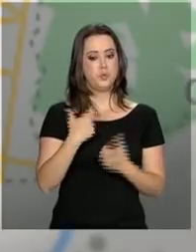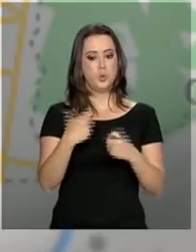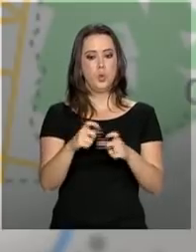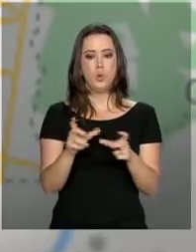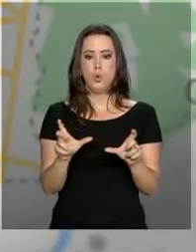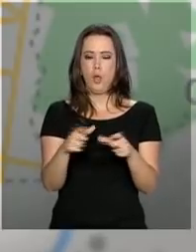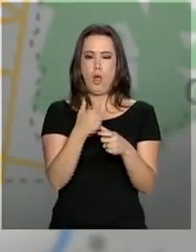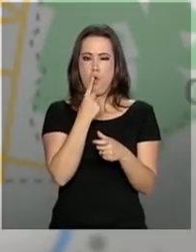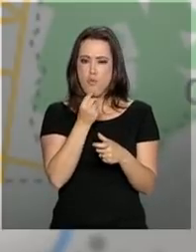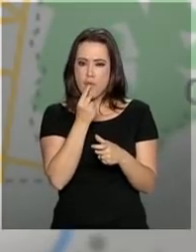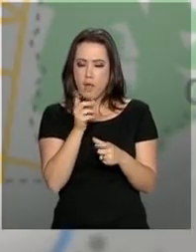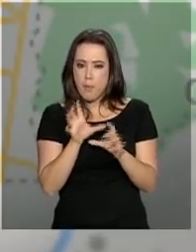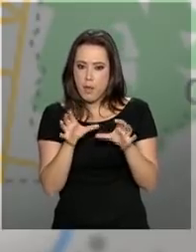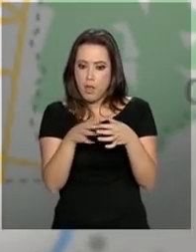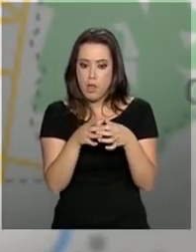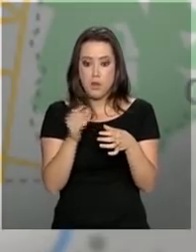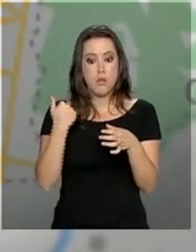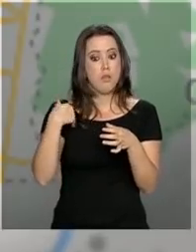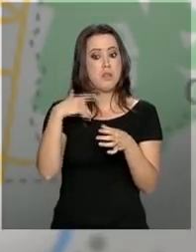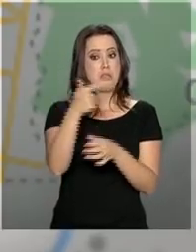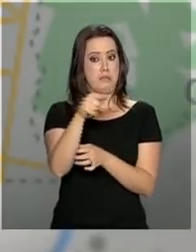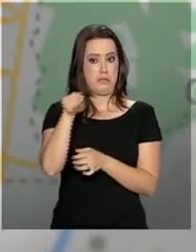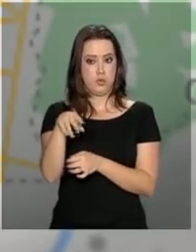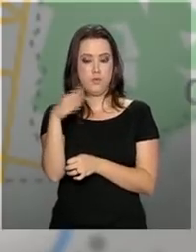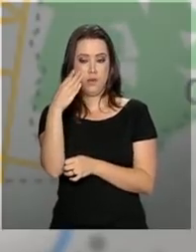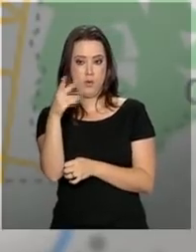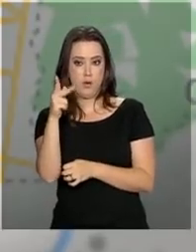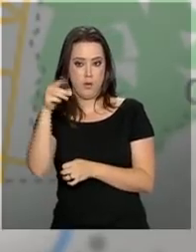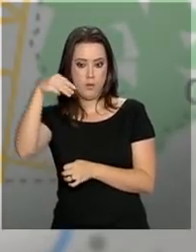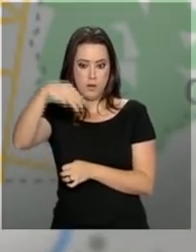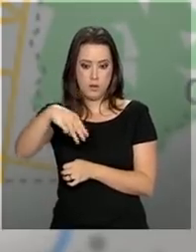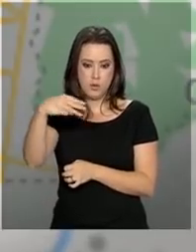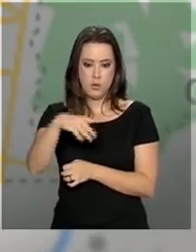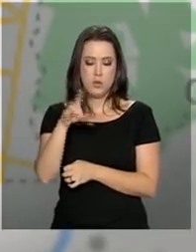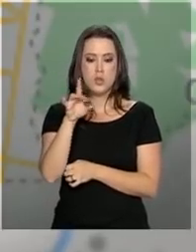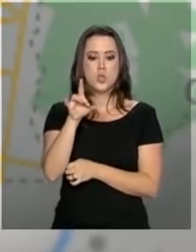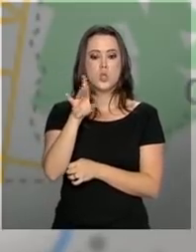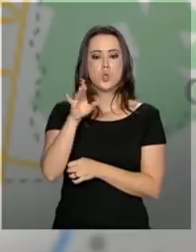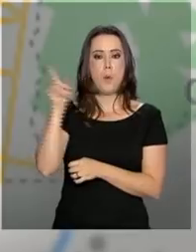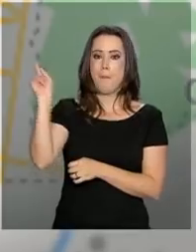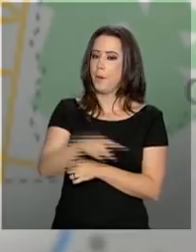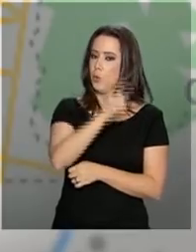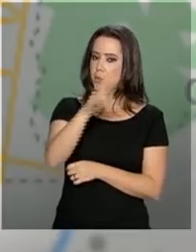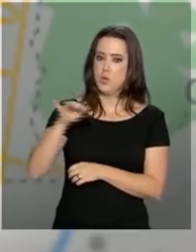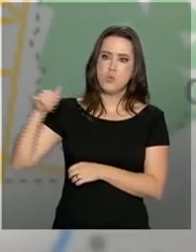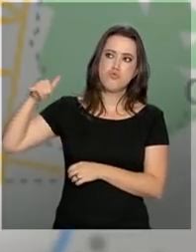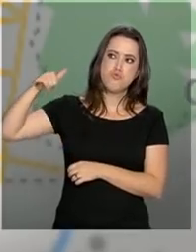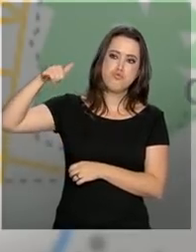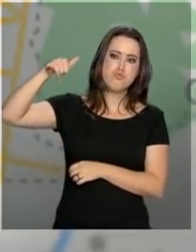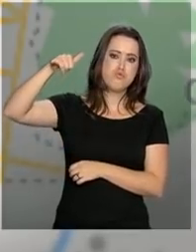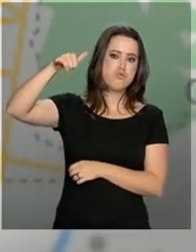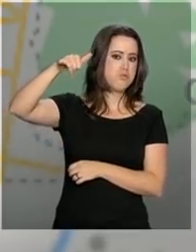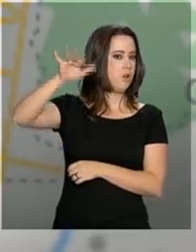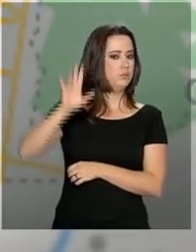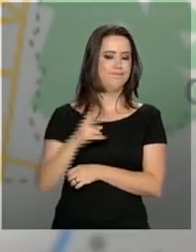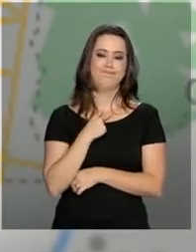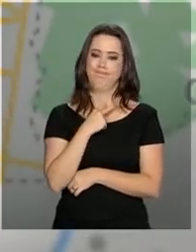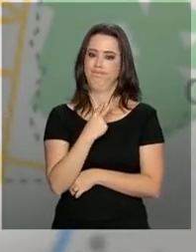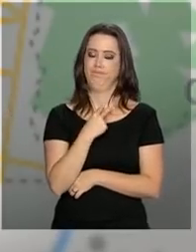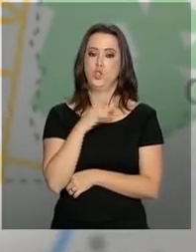que compreende um raio superior a 7 quilômetros o sobrevôo será proibido as únicas exceções